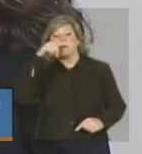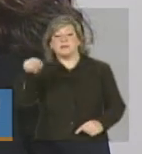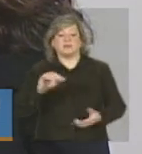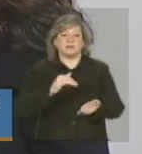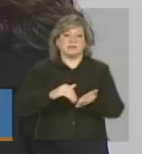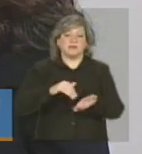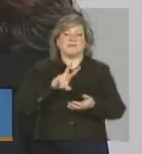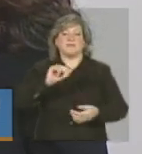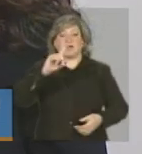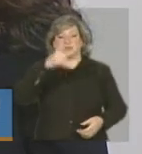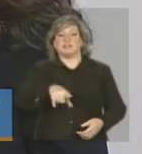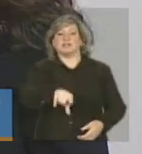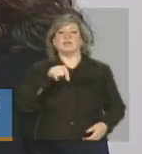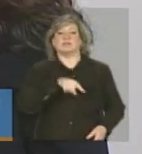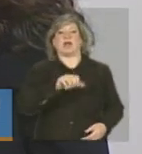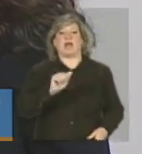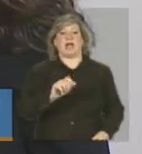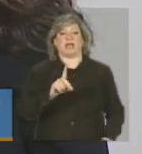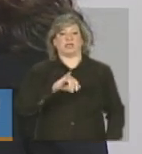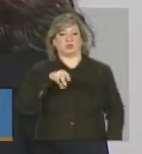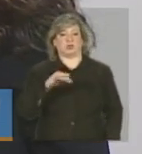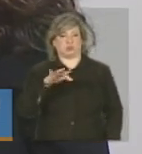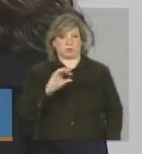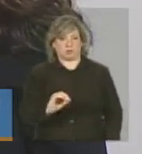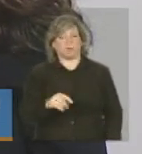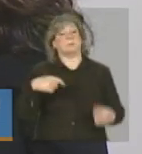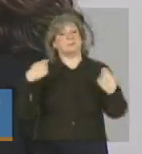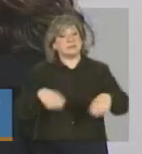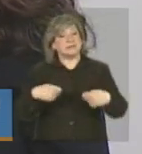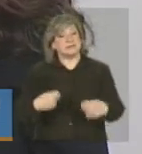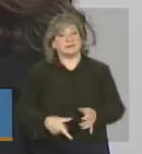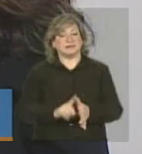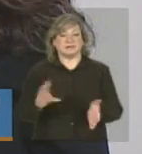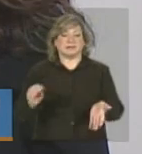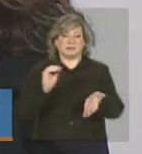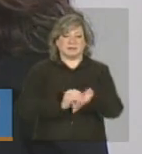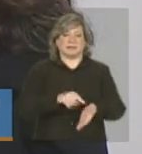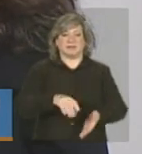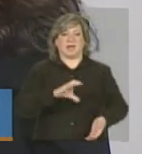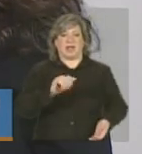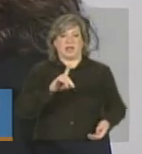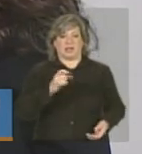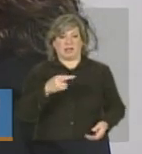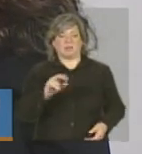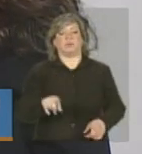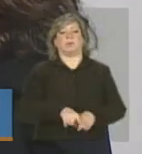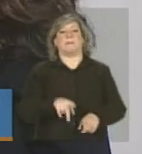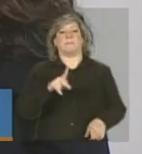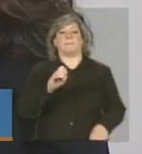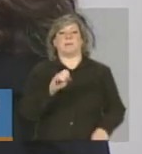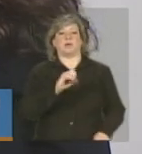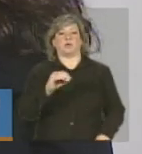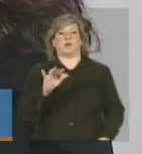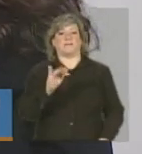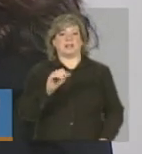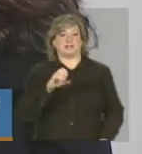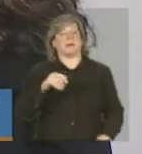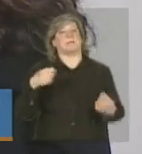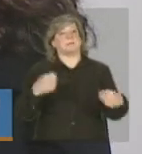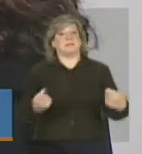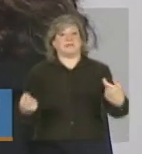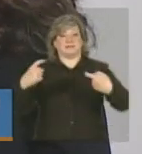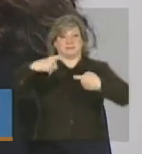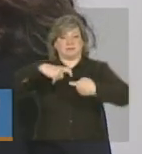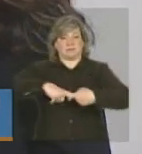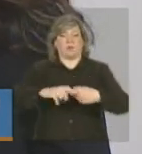como adjunto, ele tem que estar cadastrado no cadastro da pessoa física e tem que estar vinculado